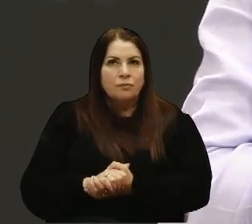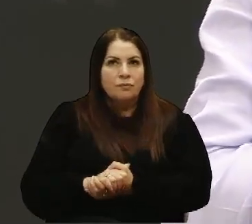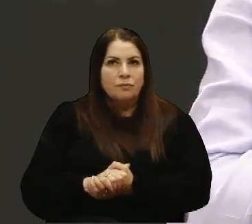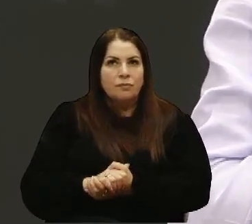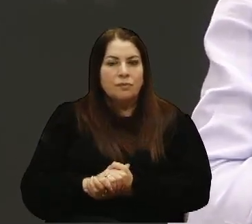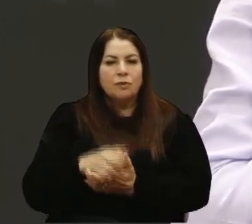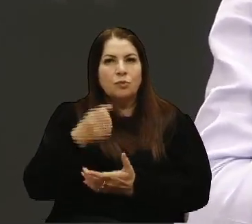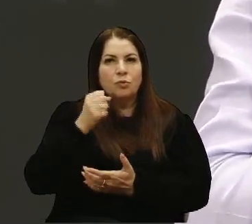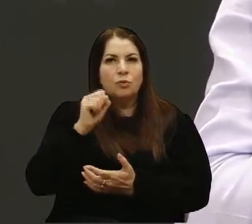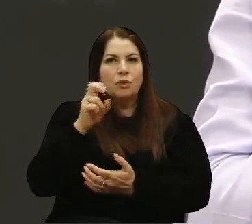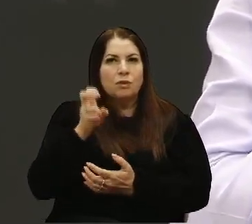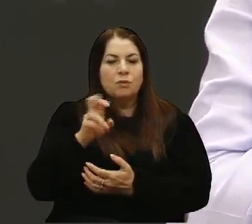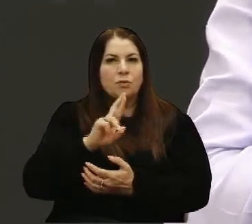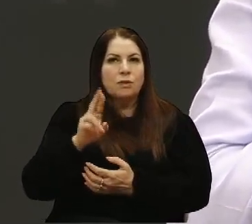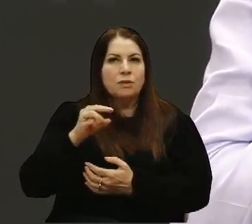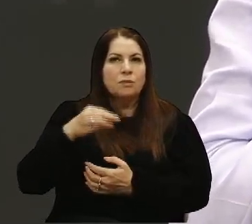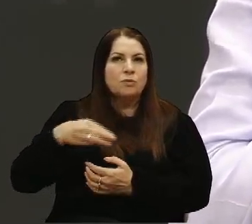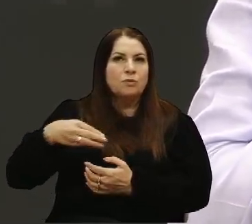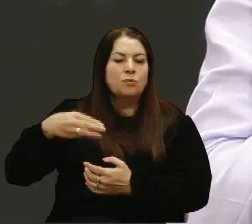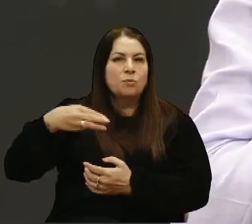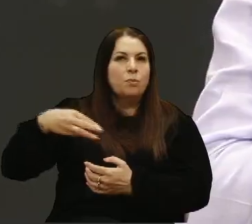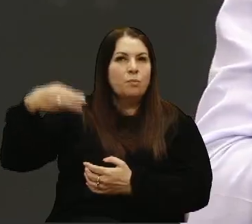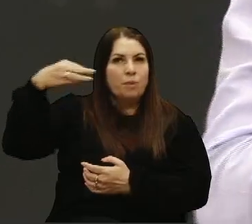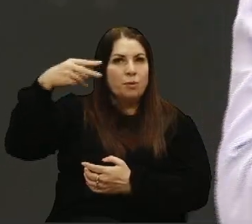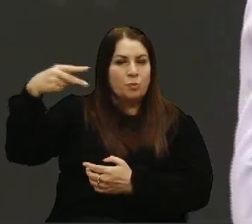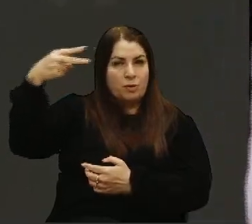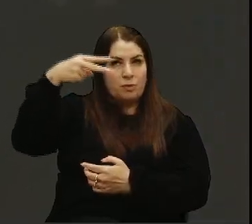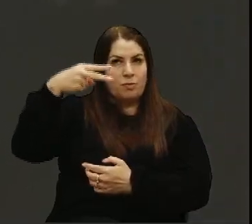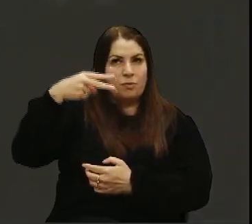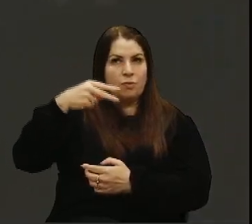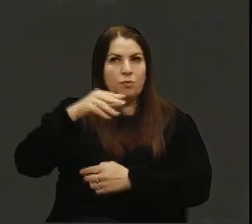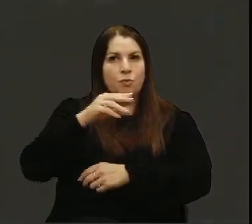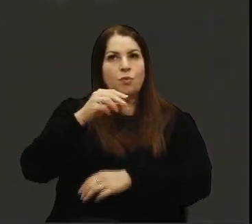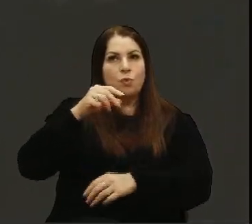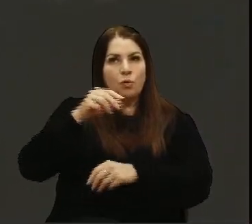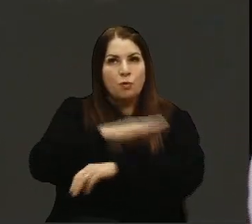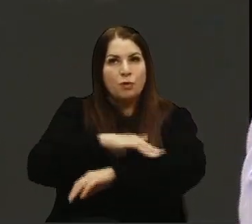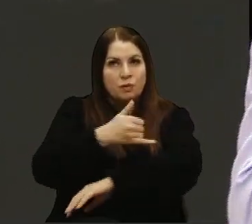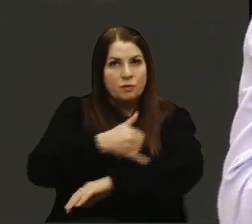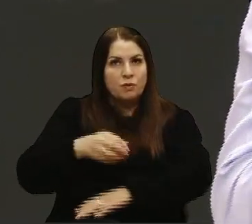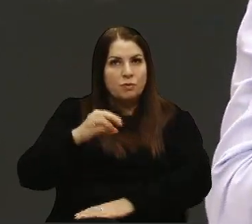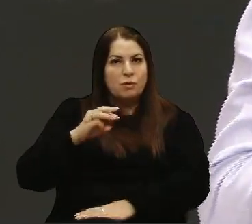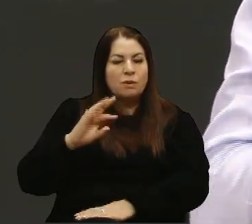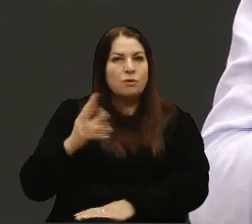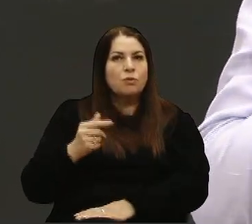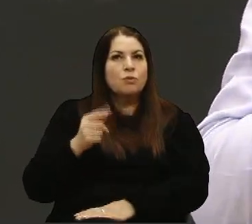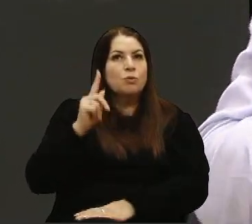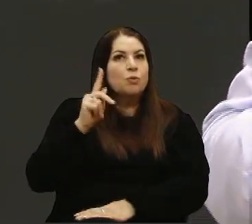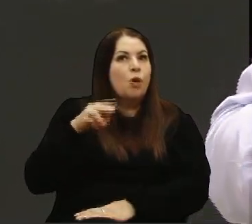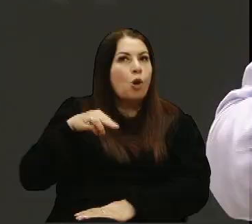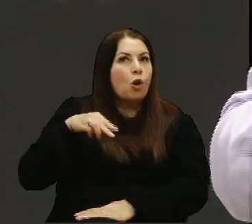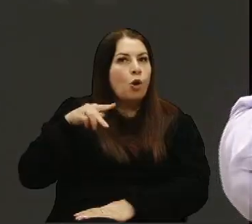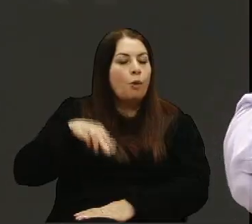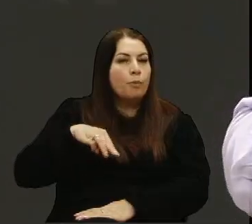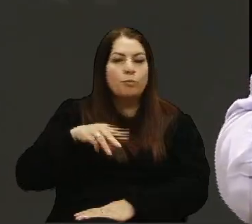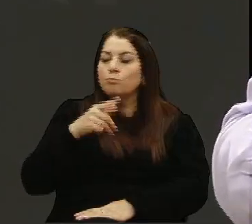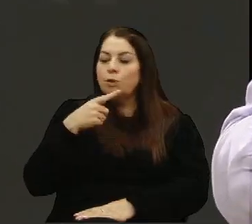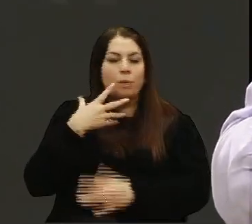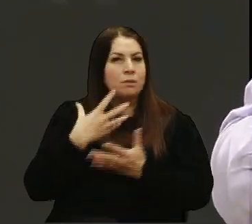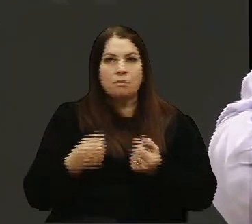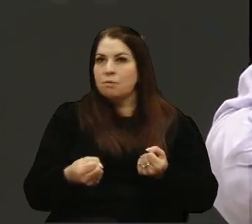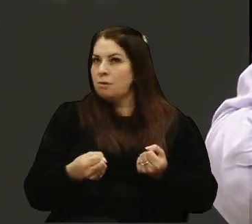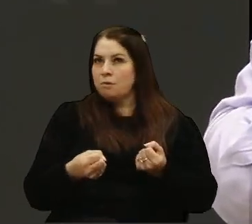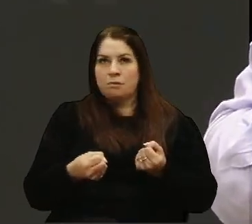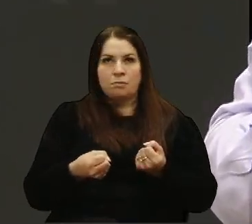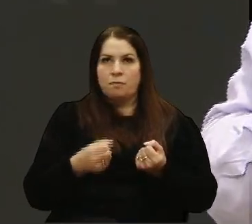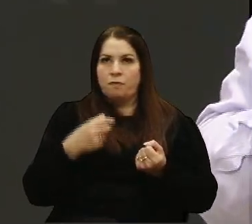R$ 85,00 o metro quadrado. Agora, o asfalto custa 3 milhões de reais o quilômetro. Nós não podemos permitir, vereadora